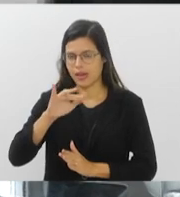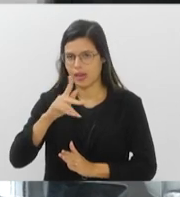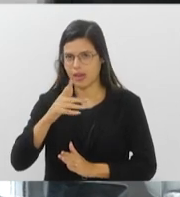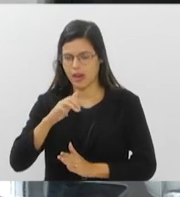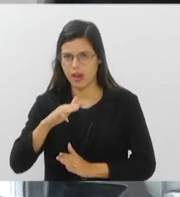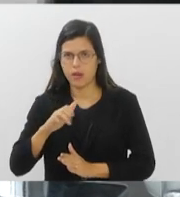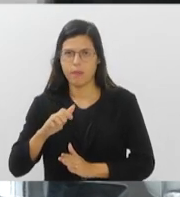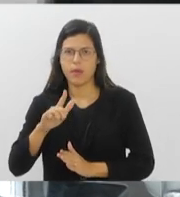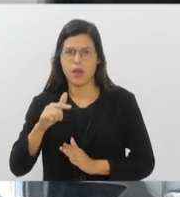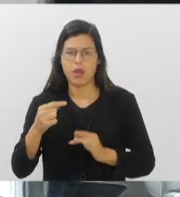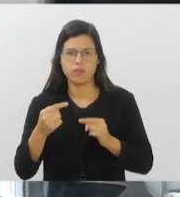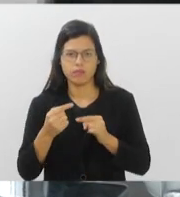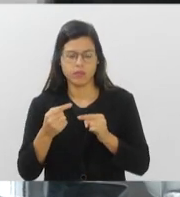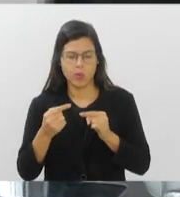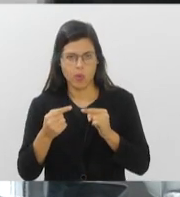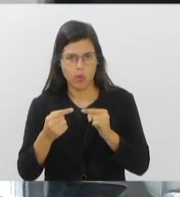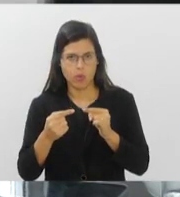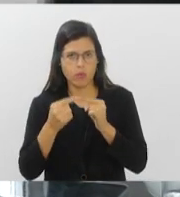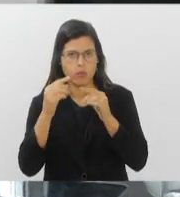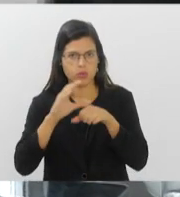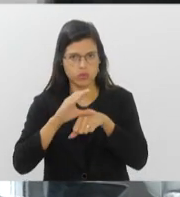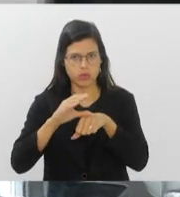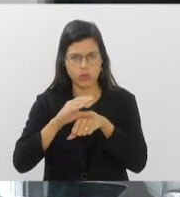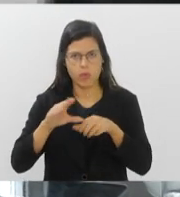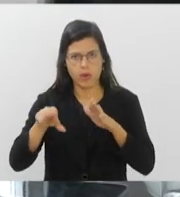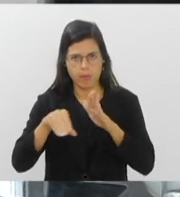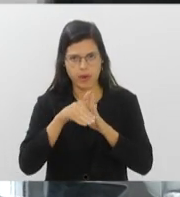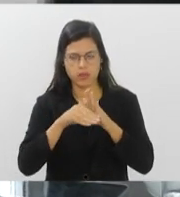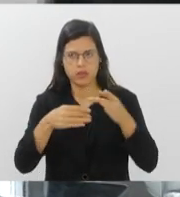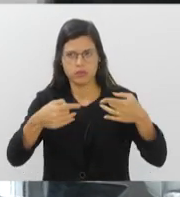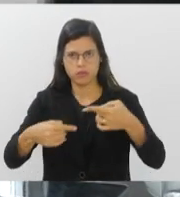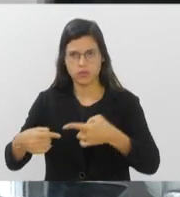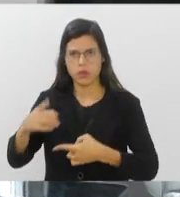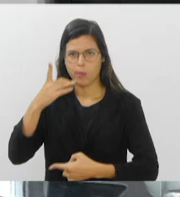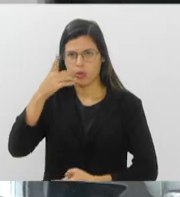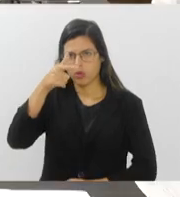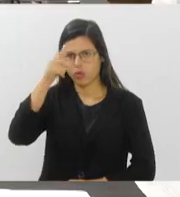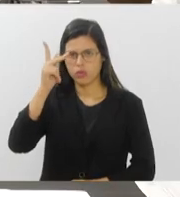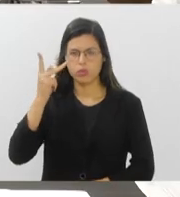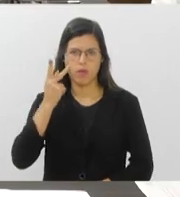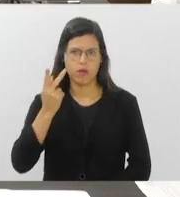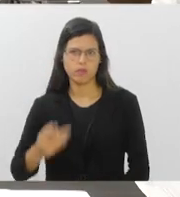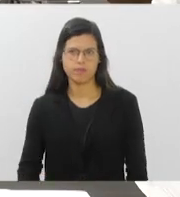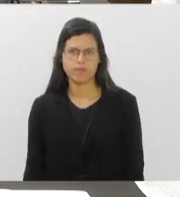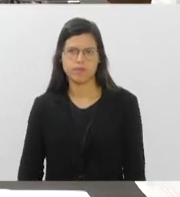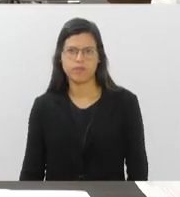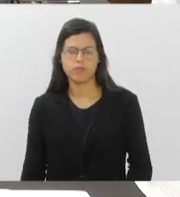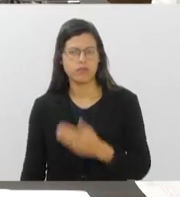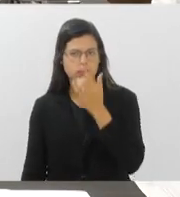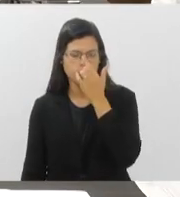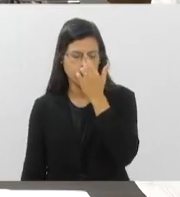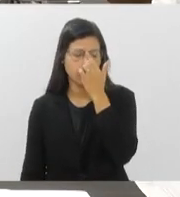com emendas. Em discussão. Para discutir, senhor. Para discutir, deputado Luiz Paulo. Senhor presidente,